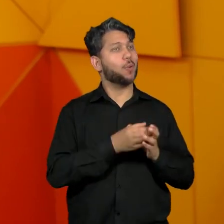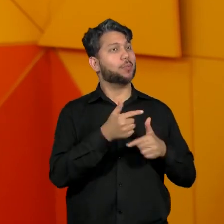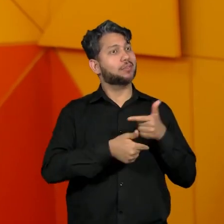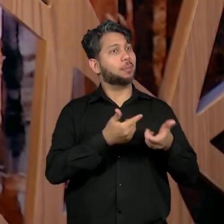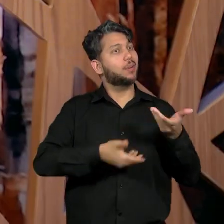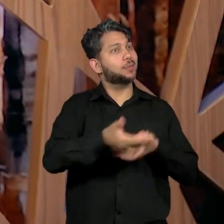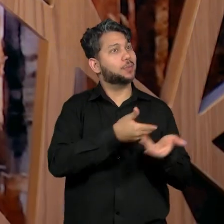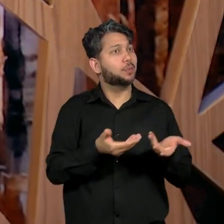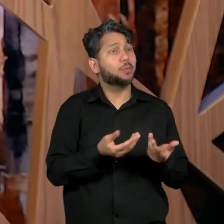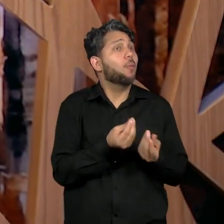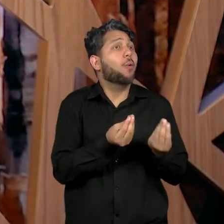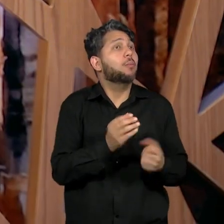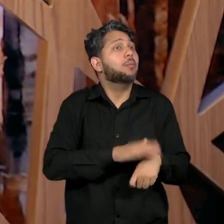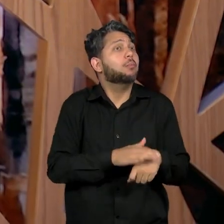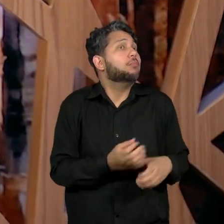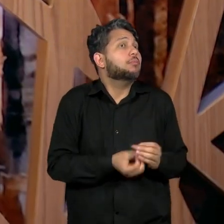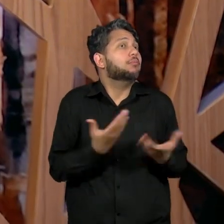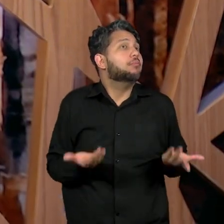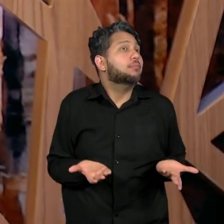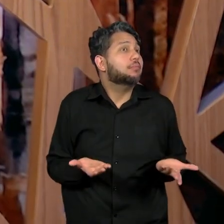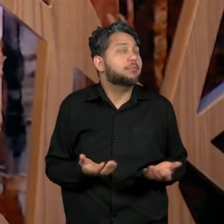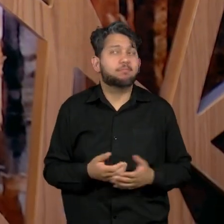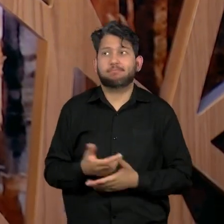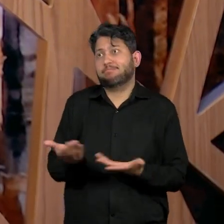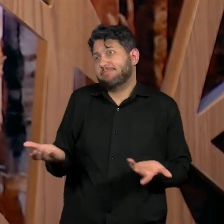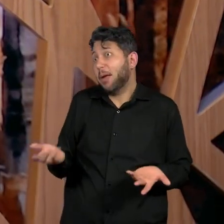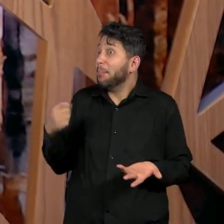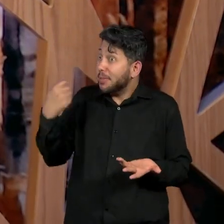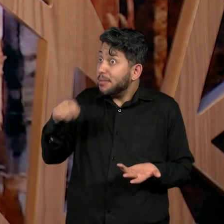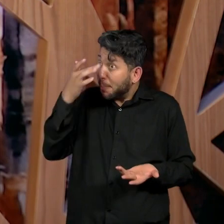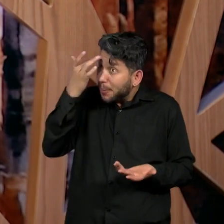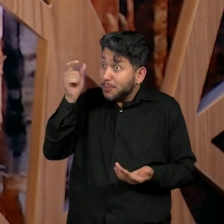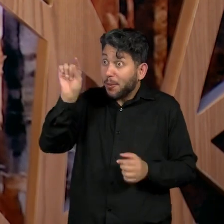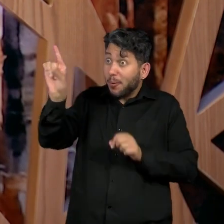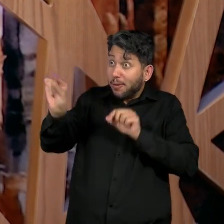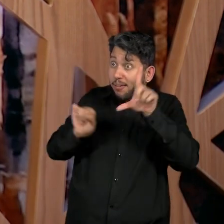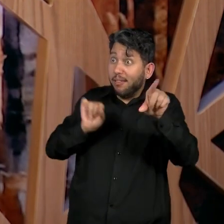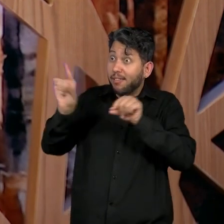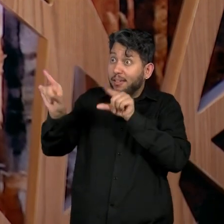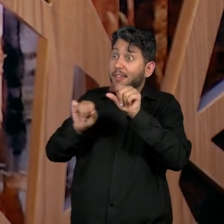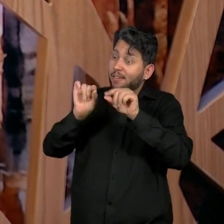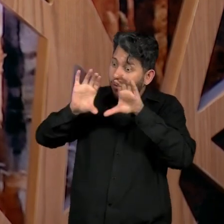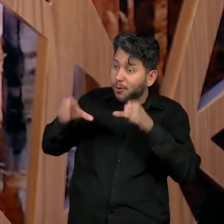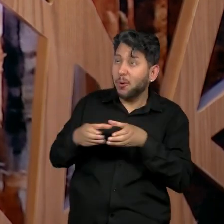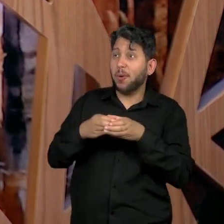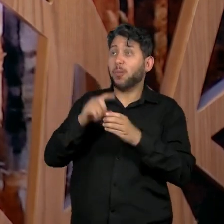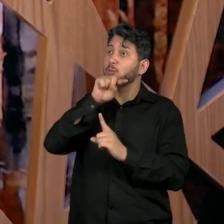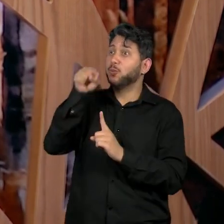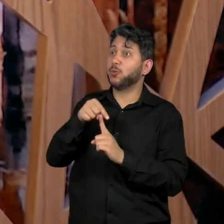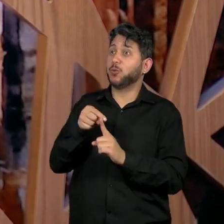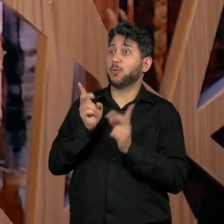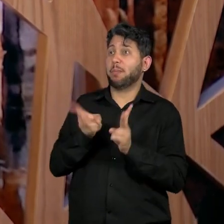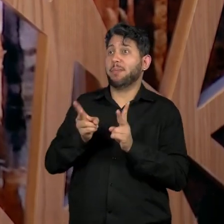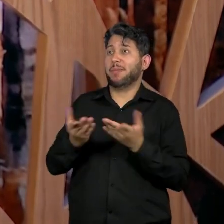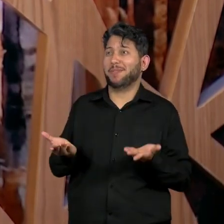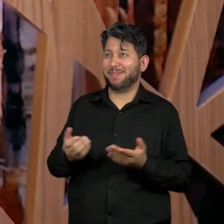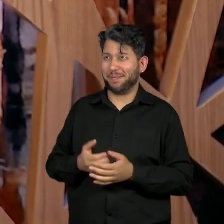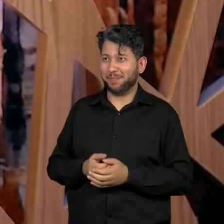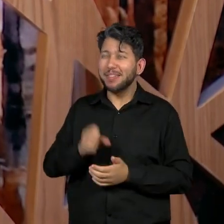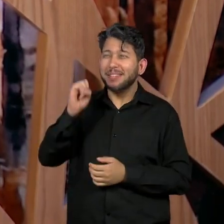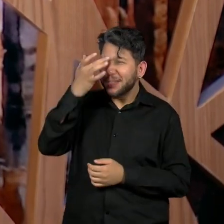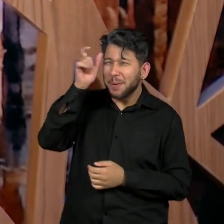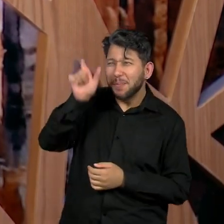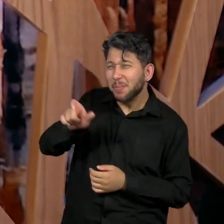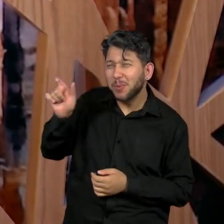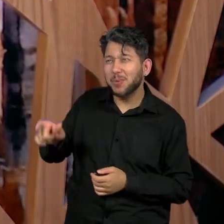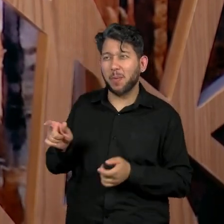passo? O primeiro passo é juntar um grupo de pessoas que tem esse mesmo objetivo, né? Então, se a gente une as pessoas